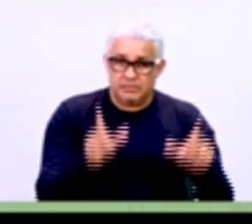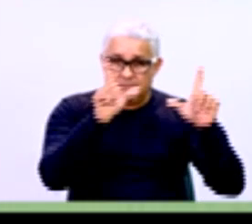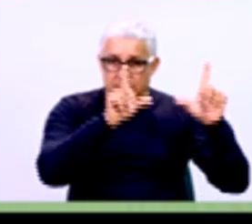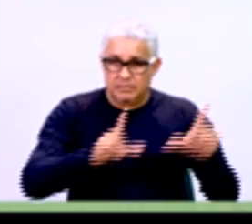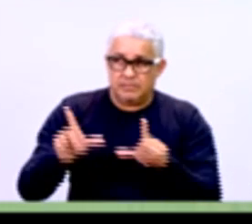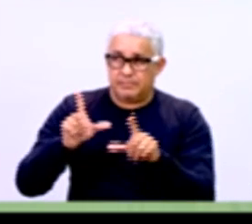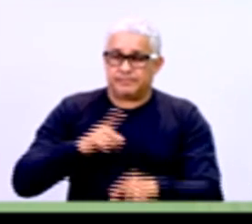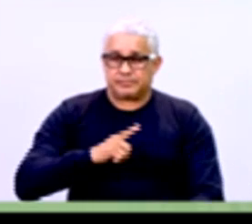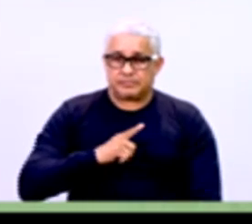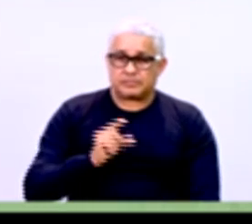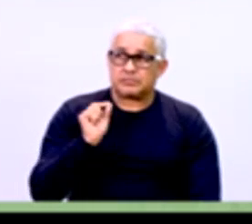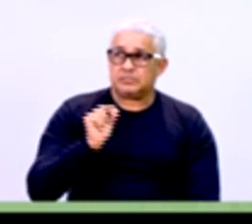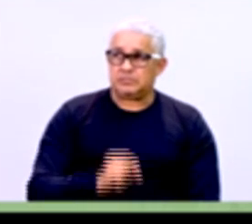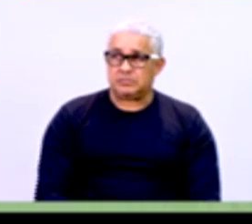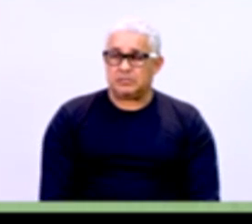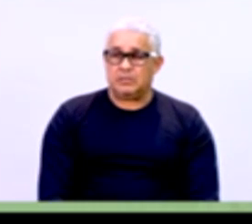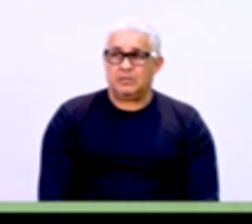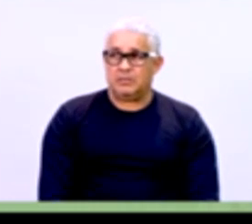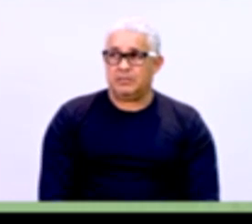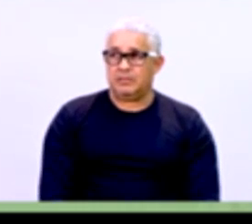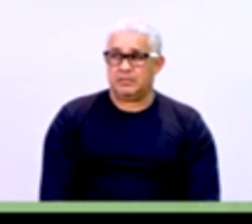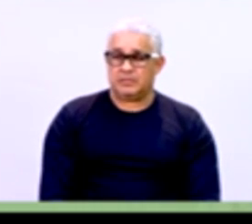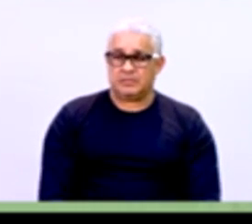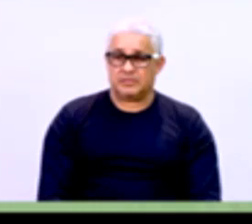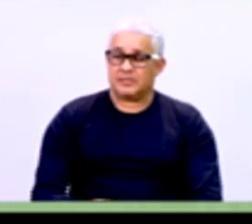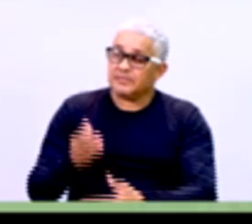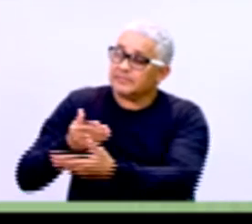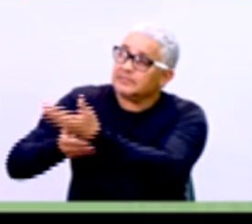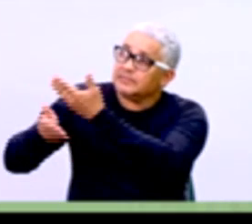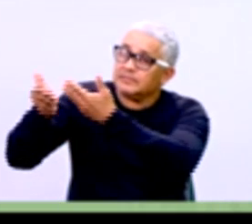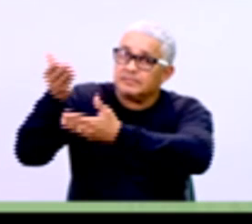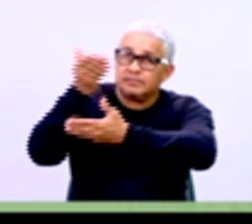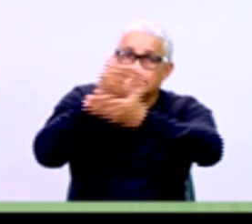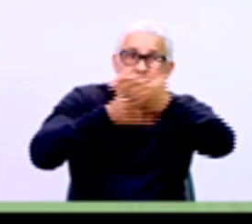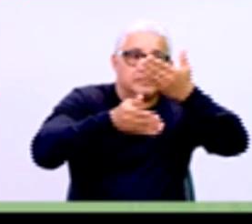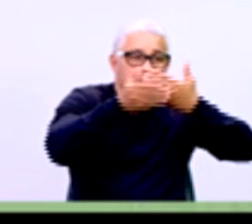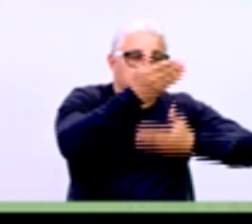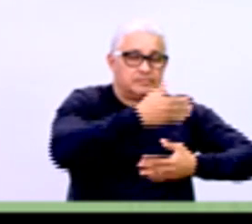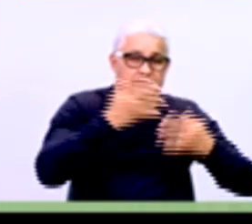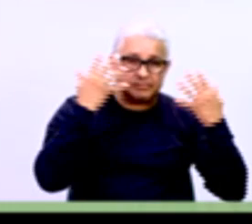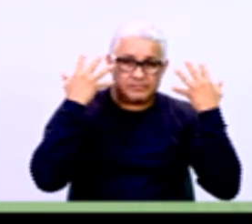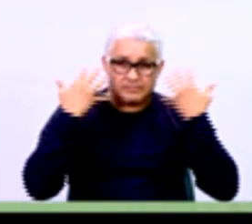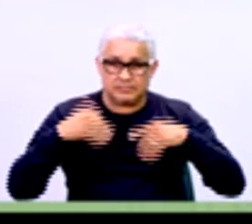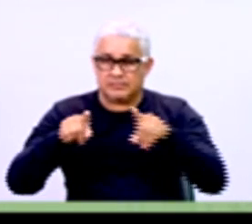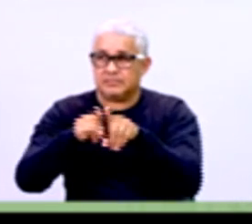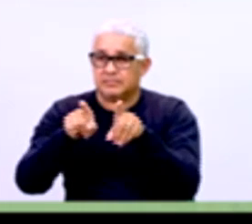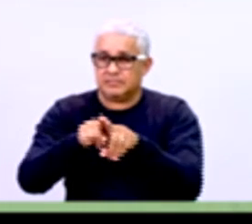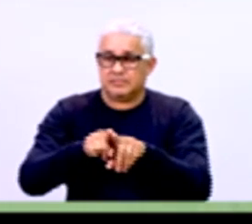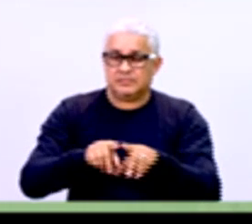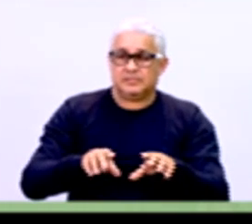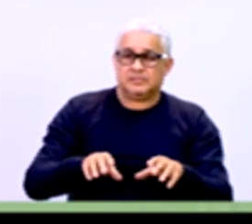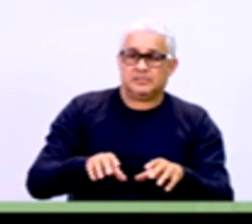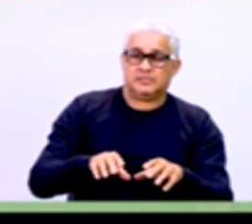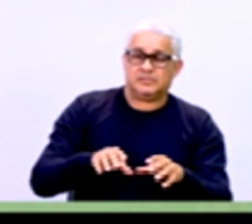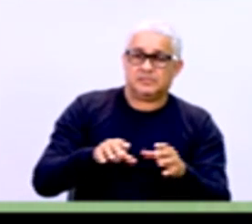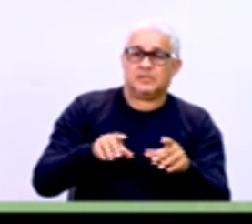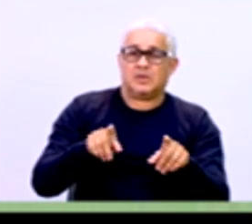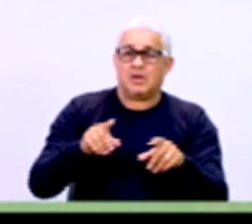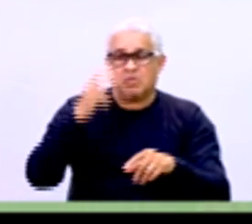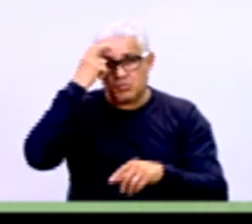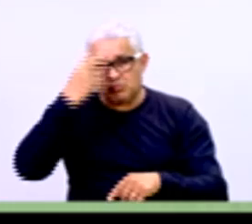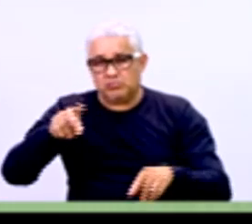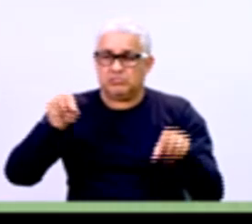slide, nós temos isso aqui. A interação de elementos naturais, artificiais e